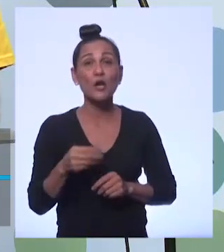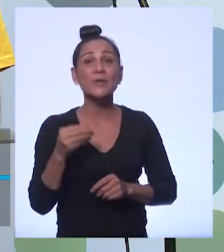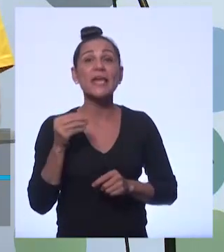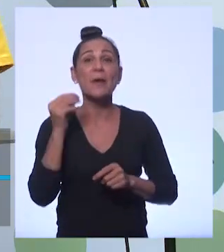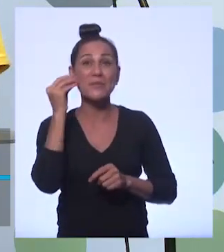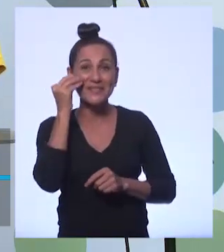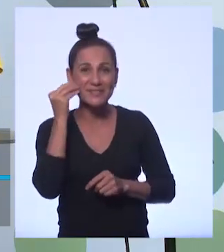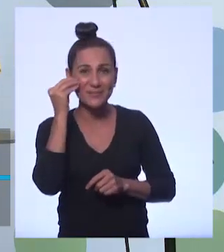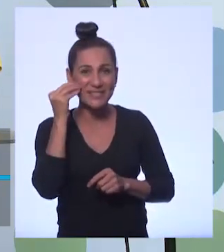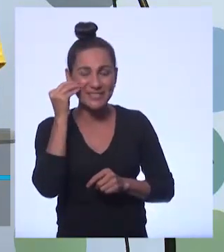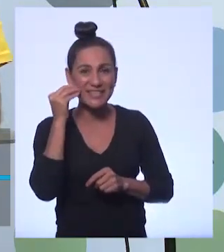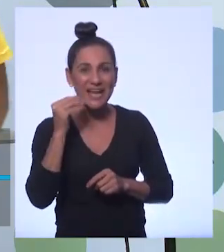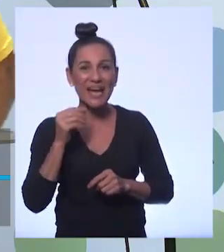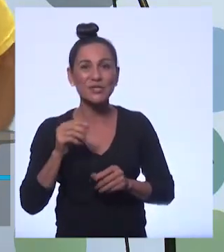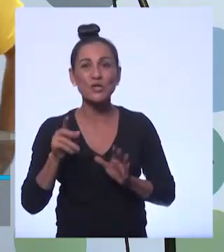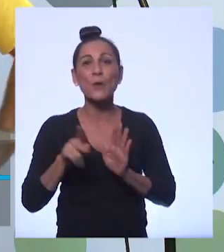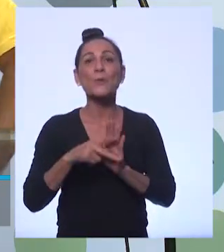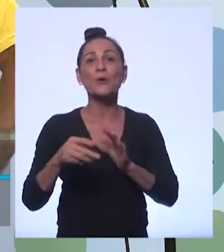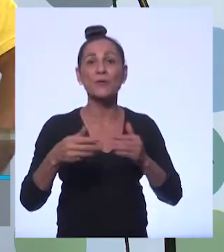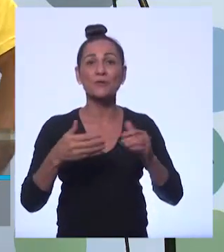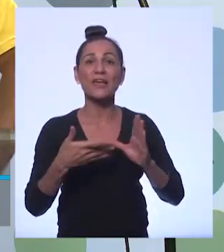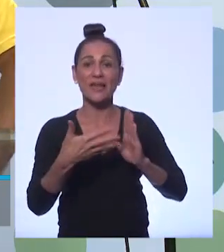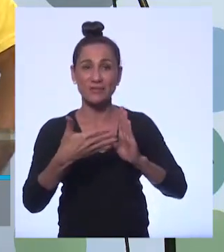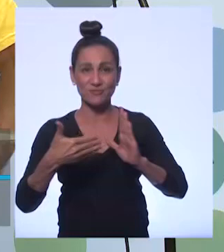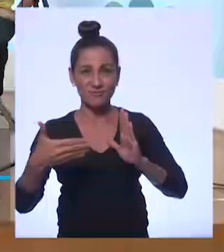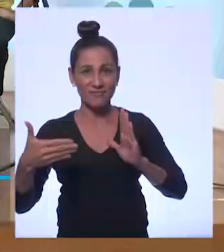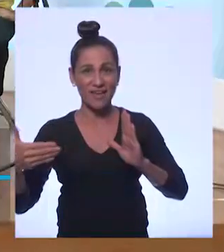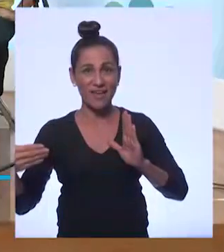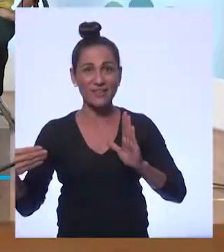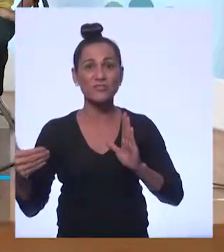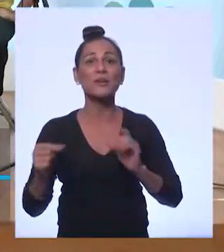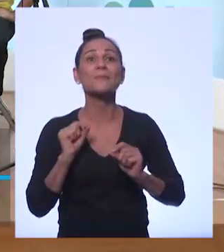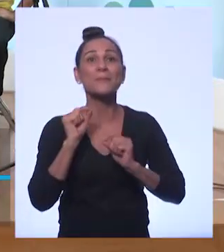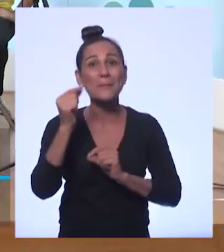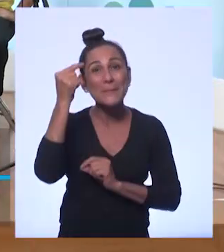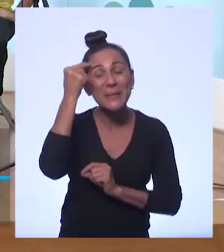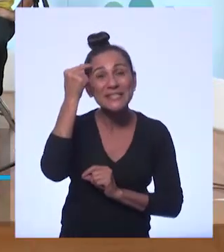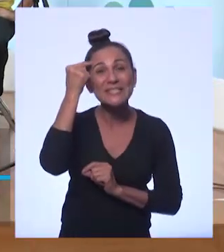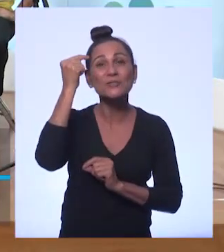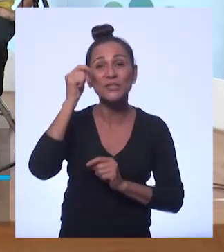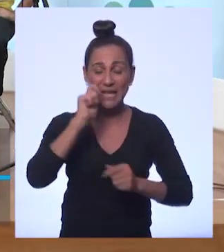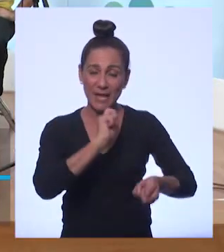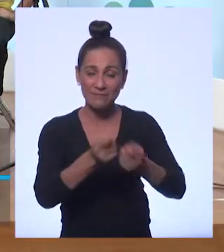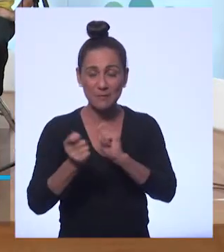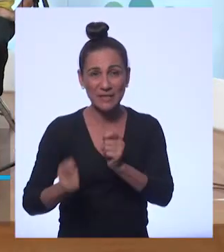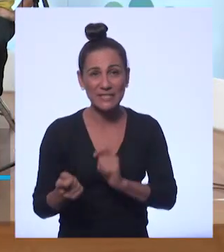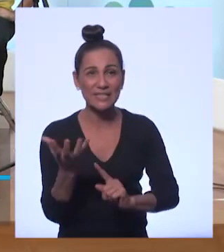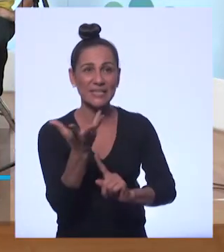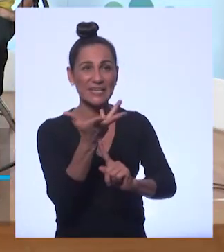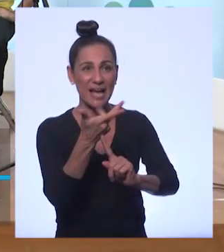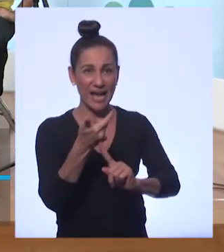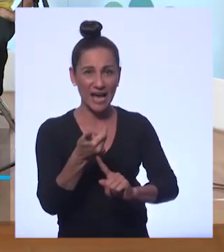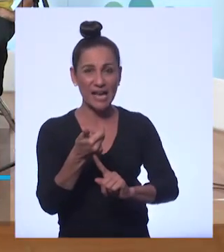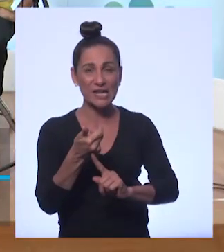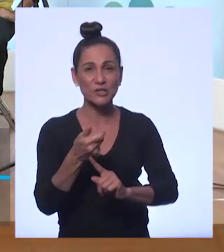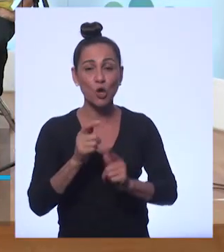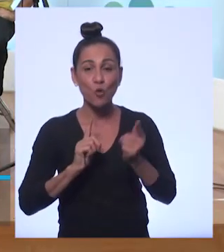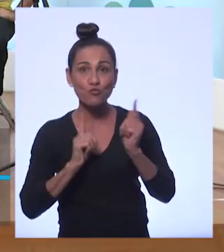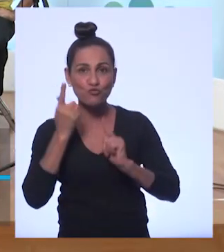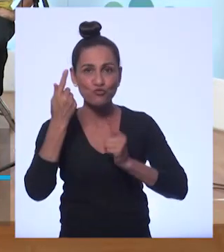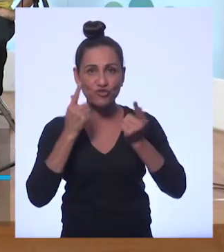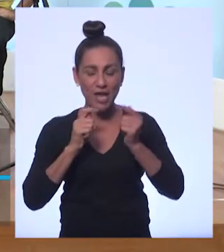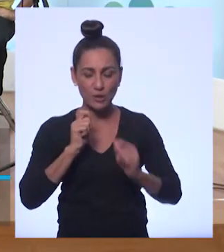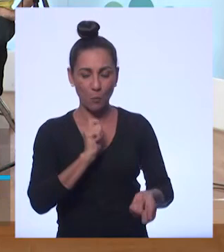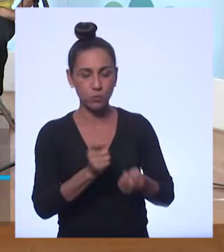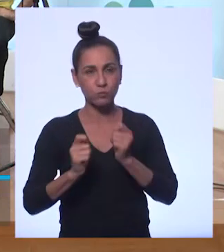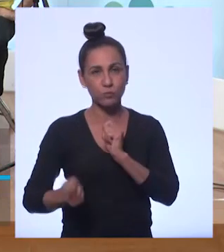a estética mesmo, né? E pensando então na bateria, na arte, no gesto de batucar,